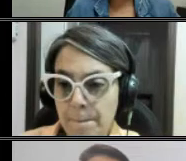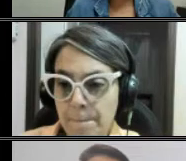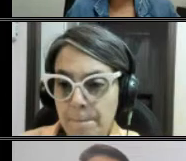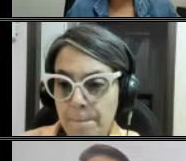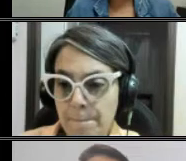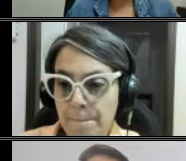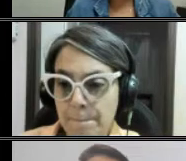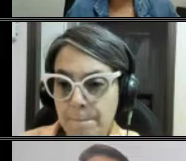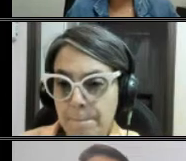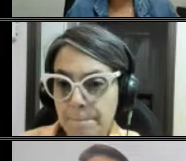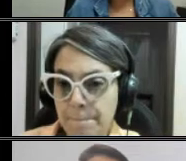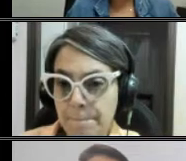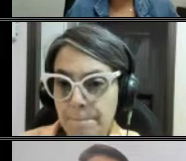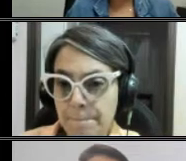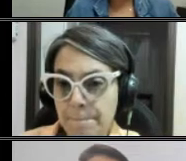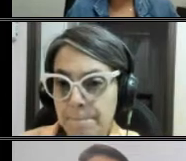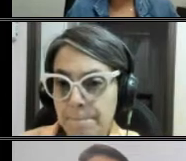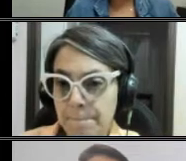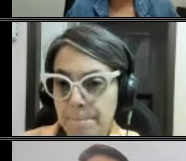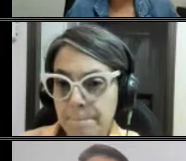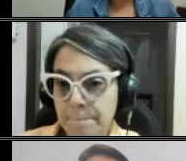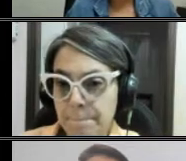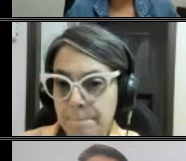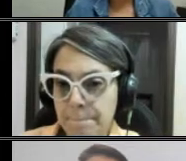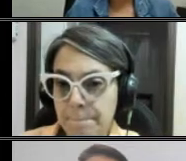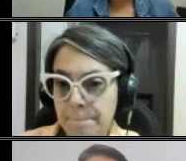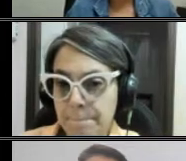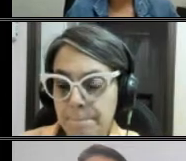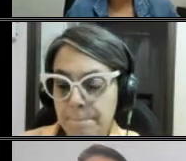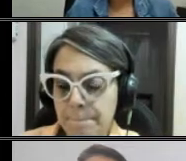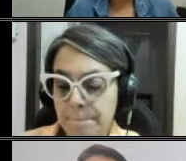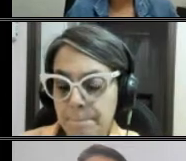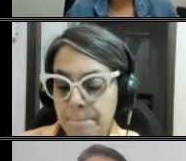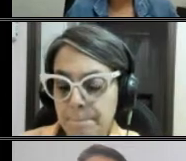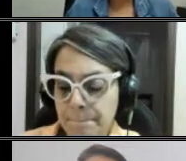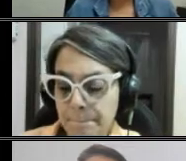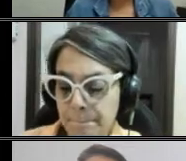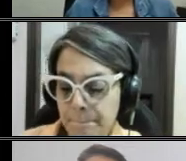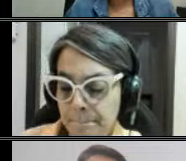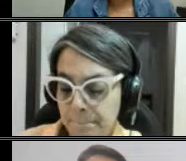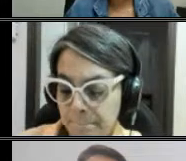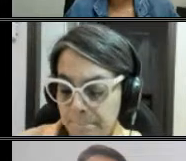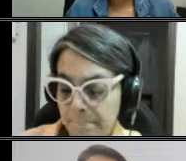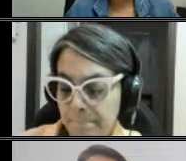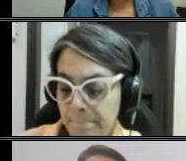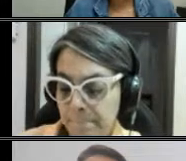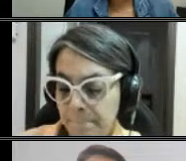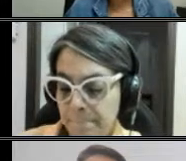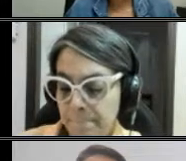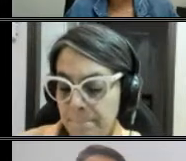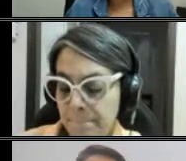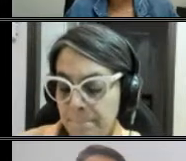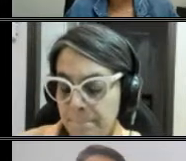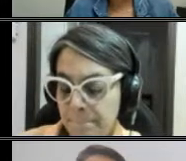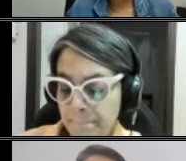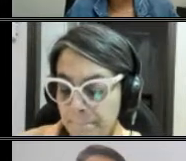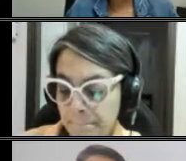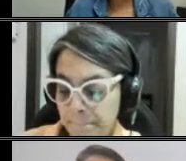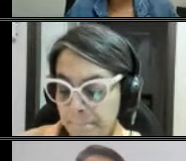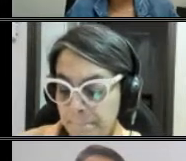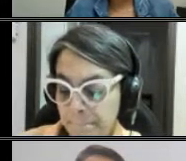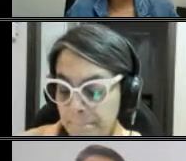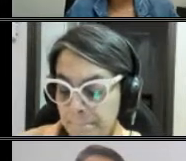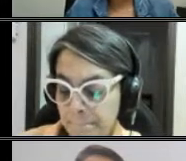trocando em miúdos, eu gosto de fazer essa metáfora. O cérebro é como um carro, né? Tem